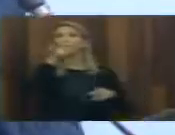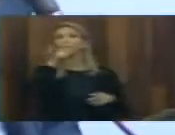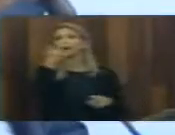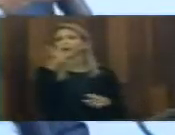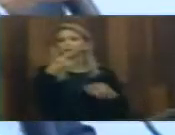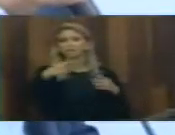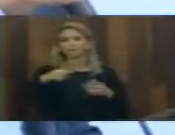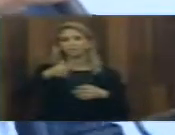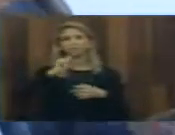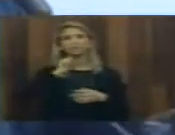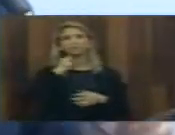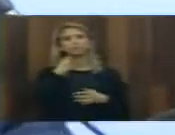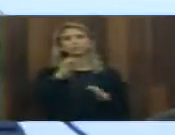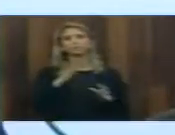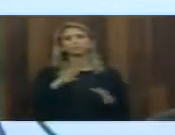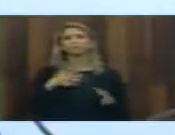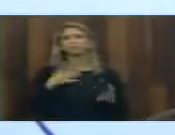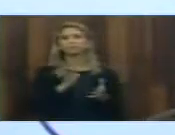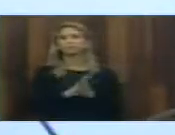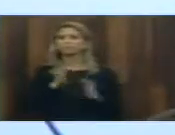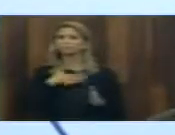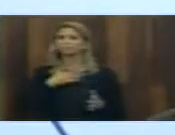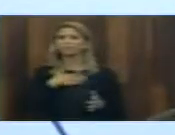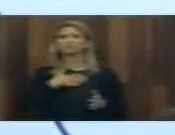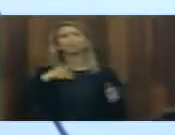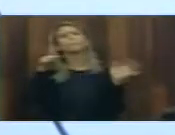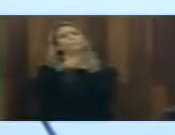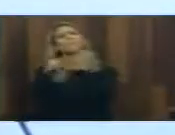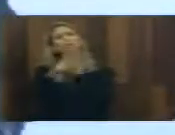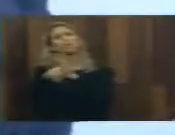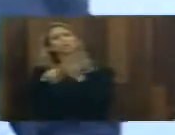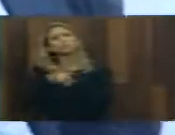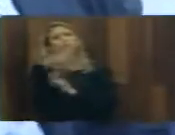rádios e nas redes sociais. Então, a prefeitura está pagando para ir para a rádio?